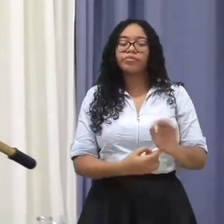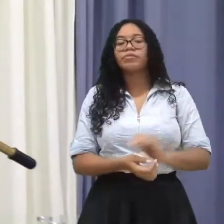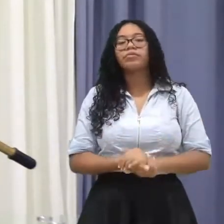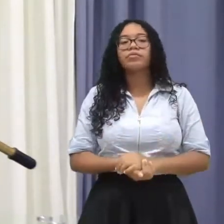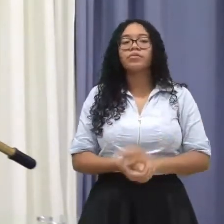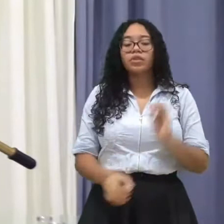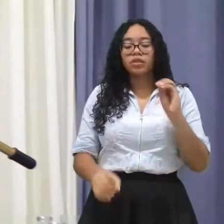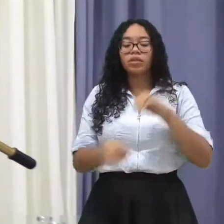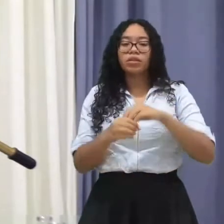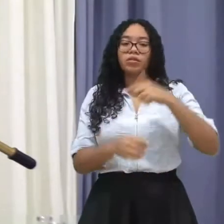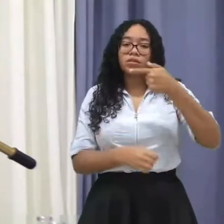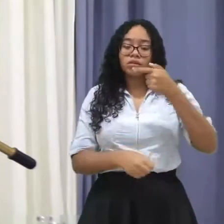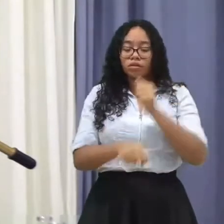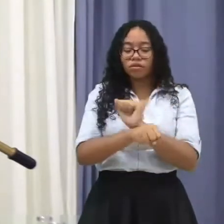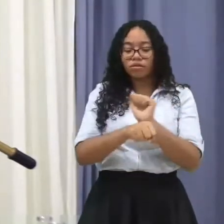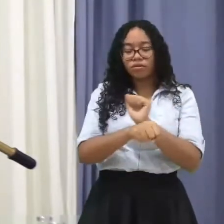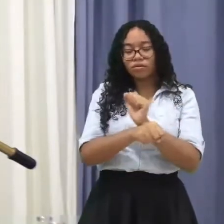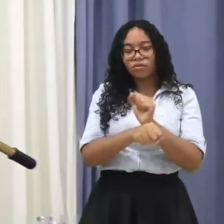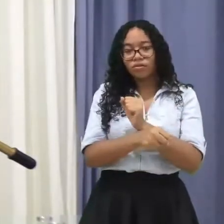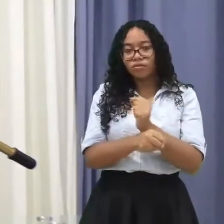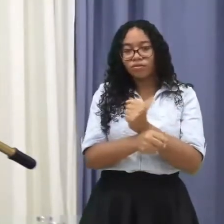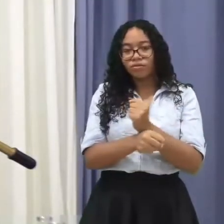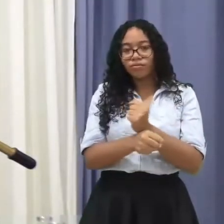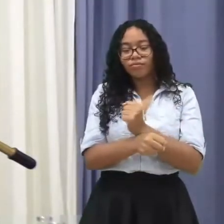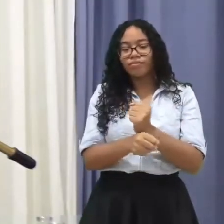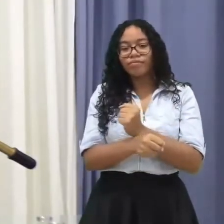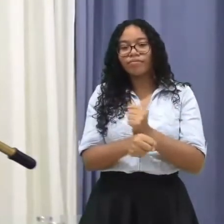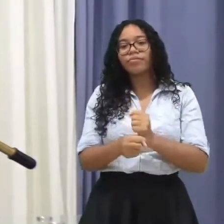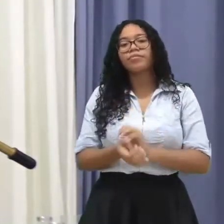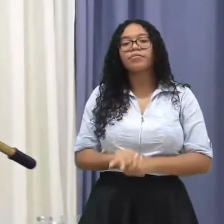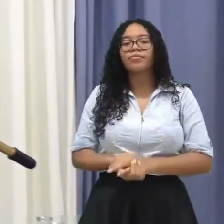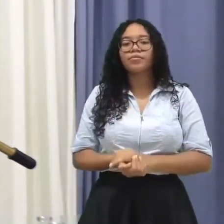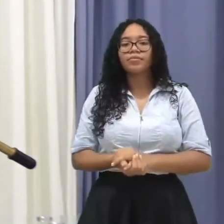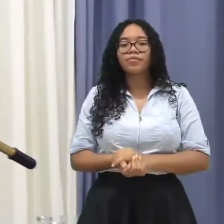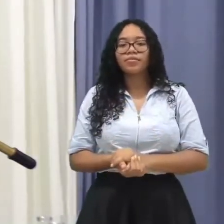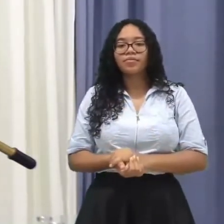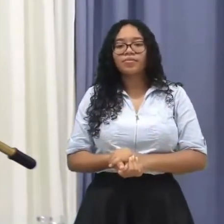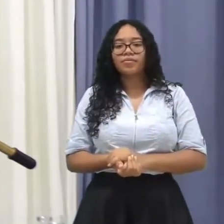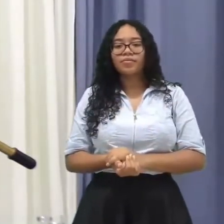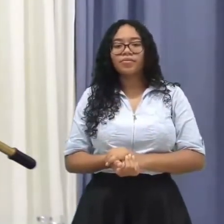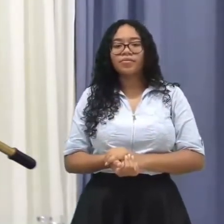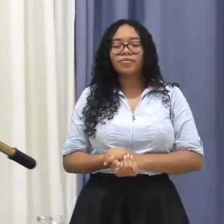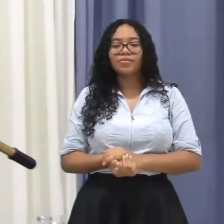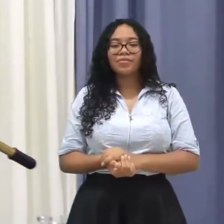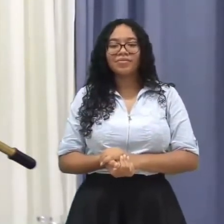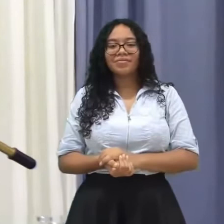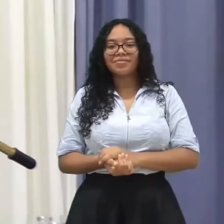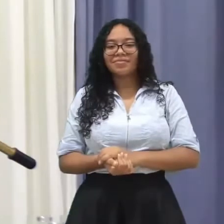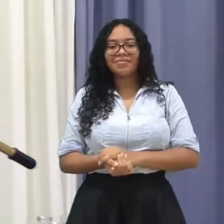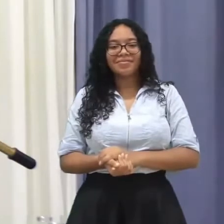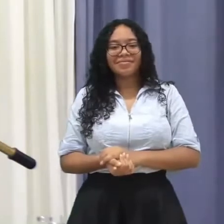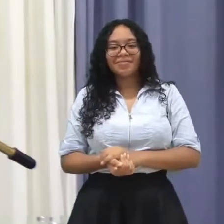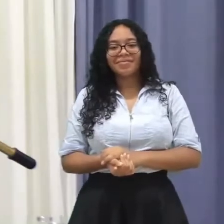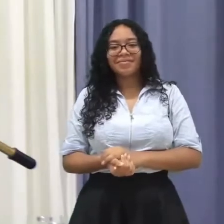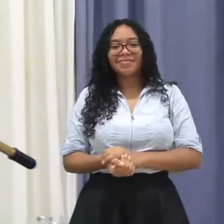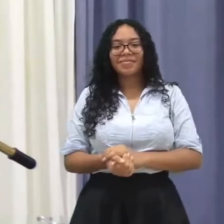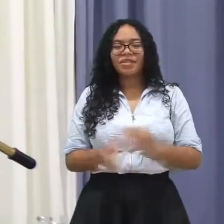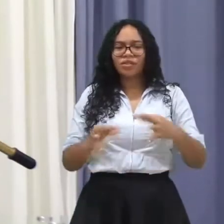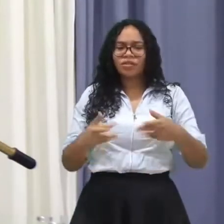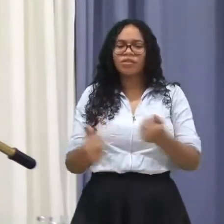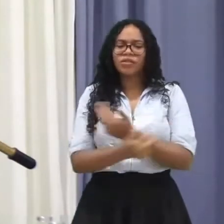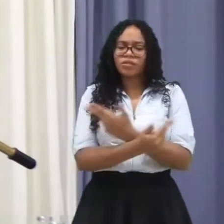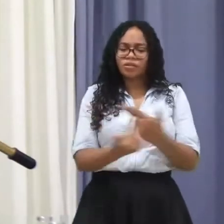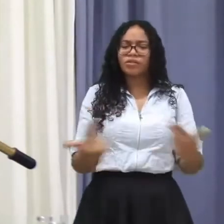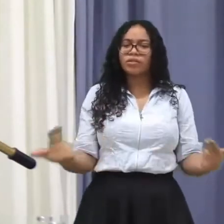anos estão aquelas taças, não é, que serão derramadas sobre a terra. Então todos esses eventos, os ais